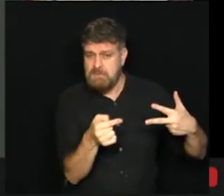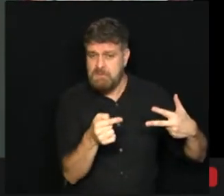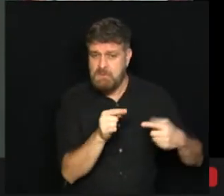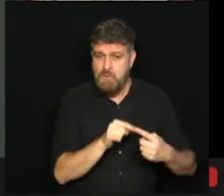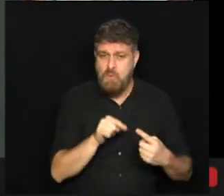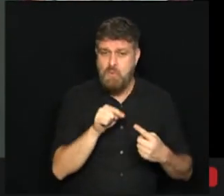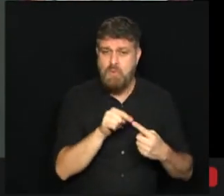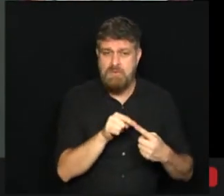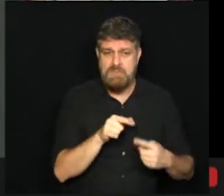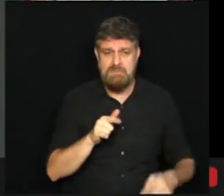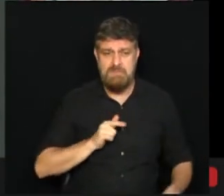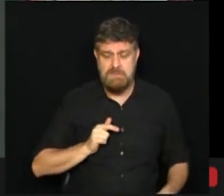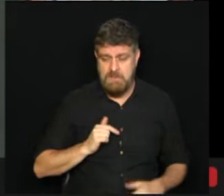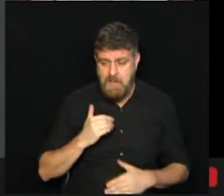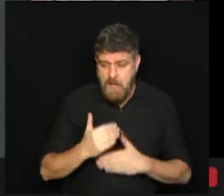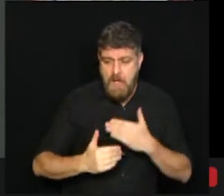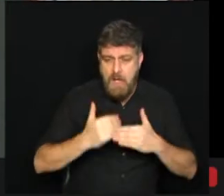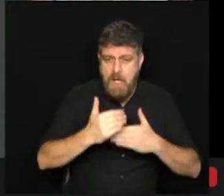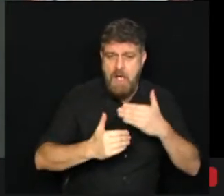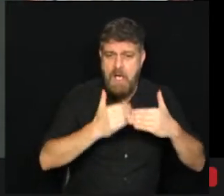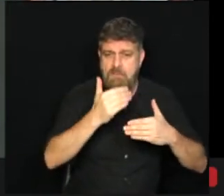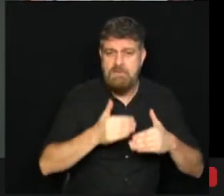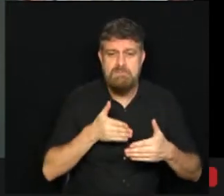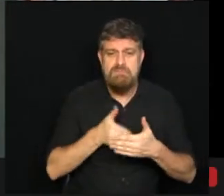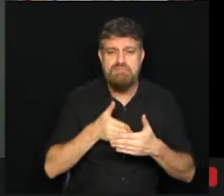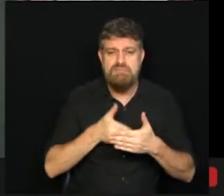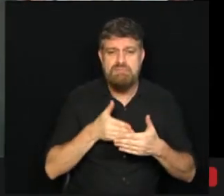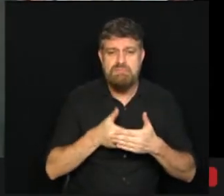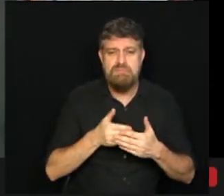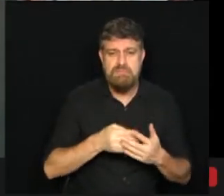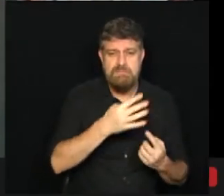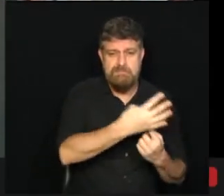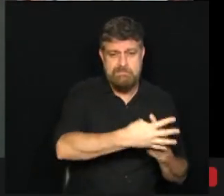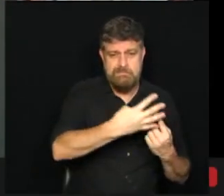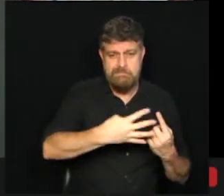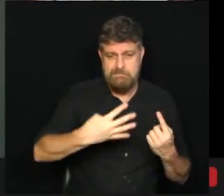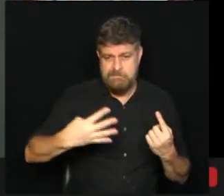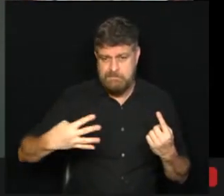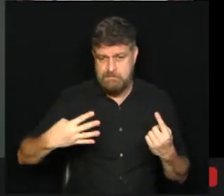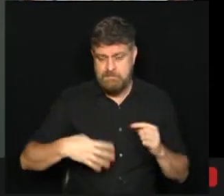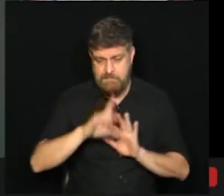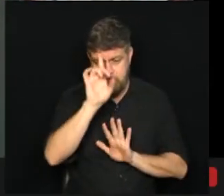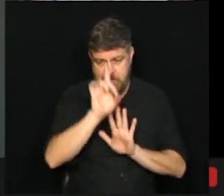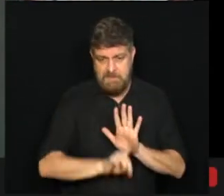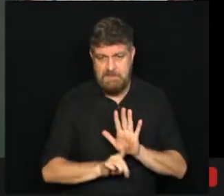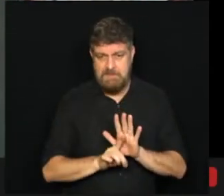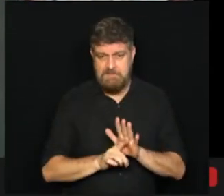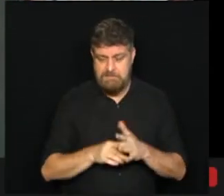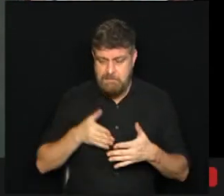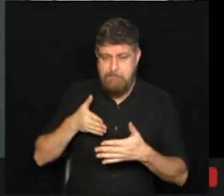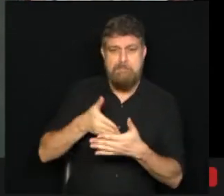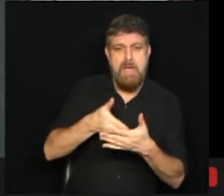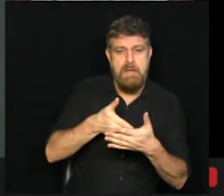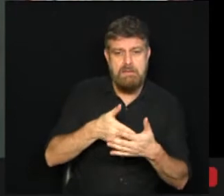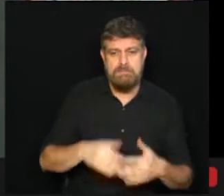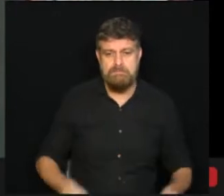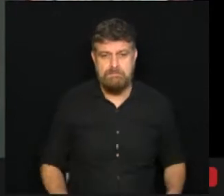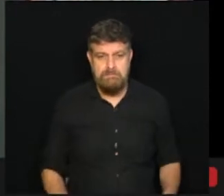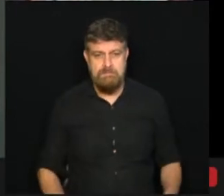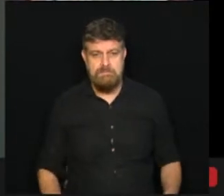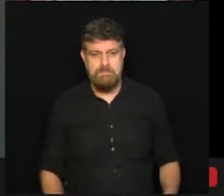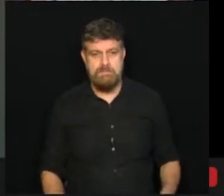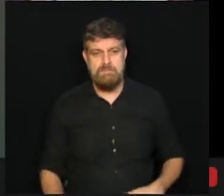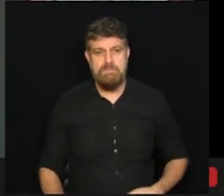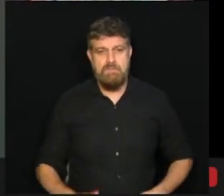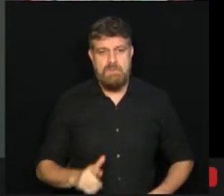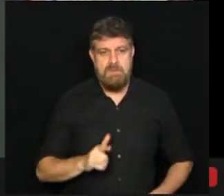os avanços que nós tivemos com relação aos direitos da diversidade sexual e de gênero. Nesse caso, especificamente, pelo acompanhamento dado